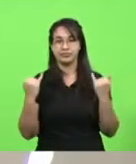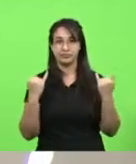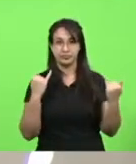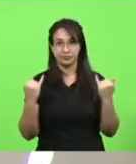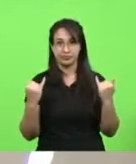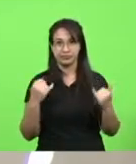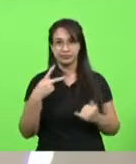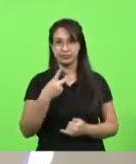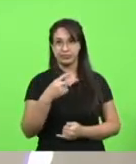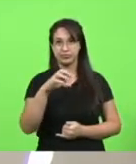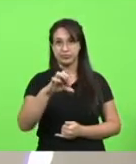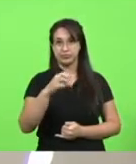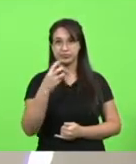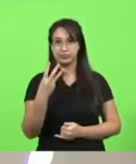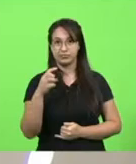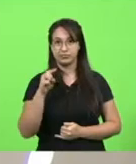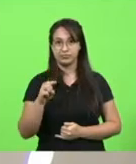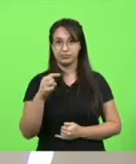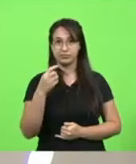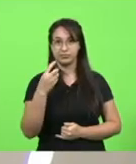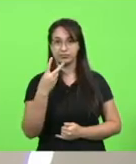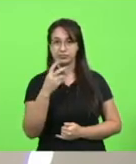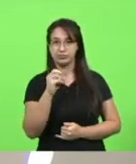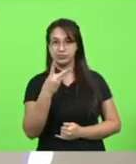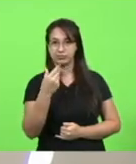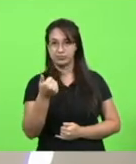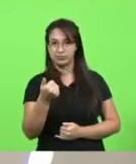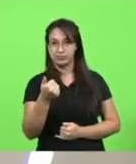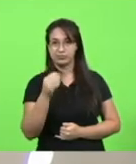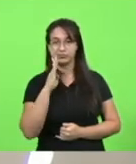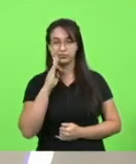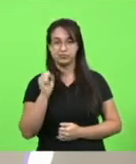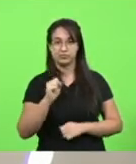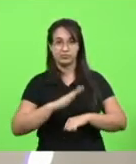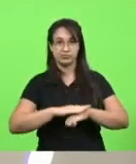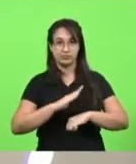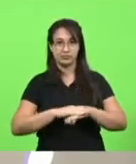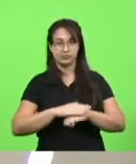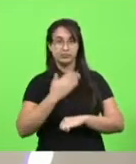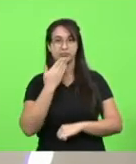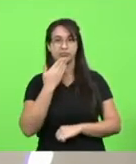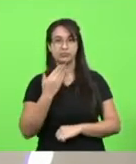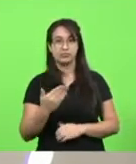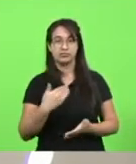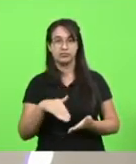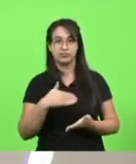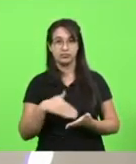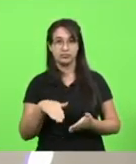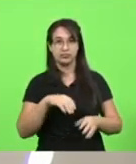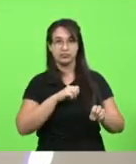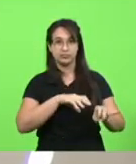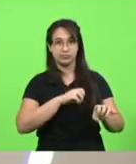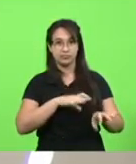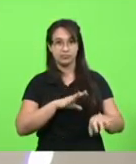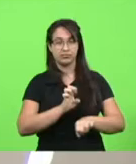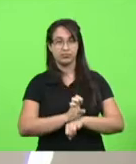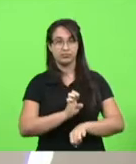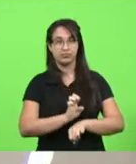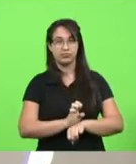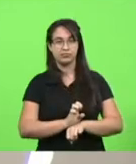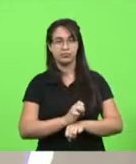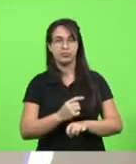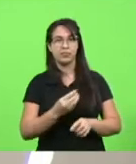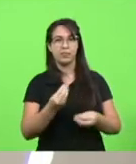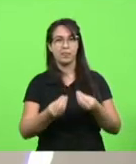informação 293.2 2021, autor deputado Bruno Souza, solicitando ao secretário de Estado da Educação informações acerca da Escola de